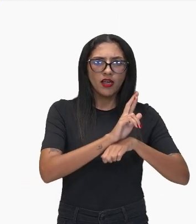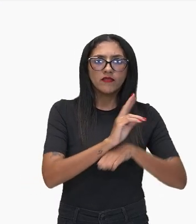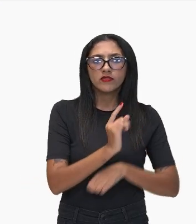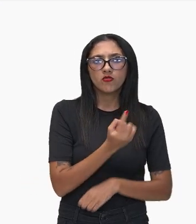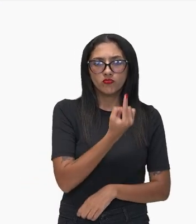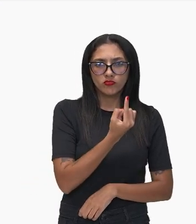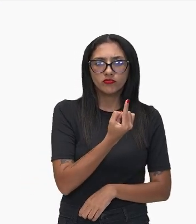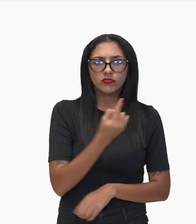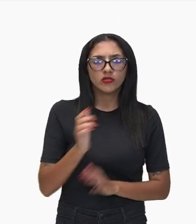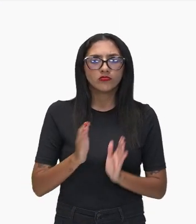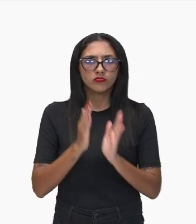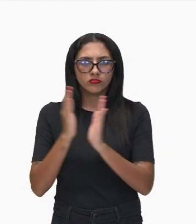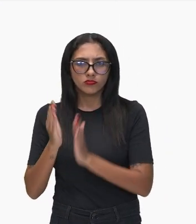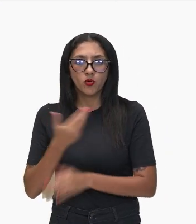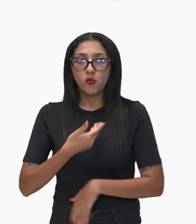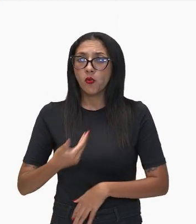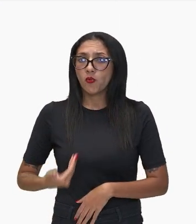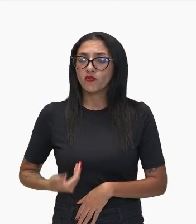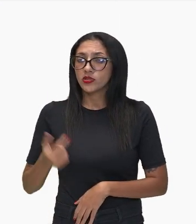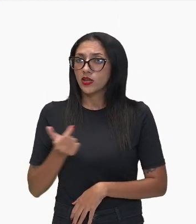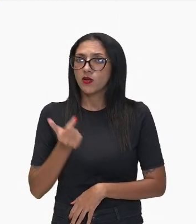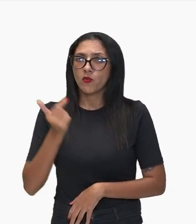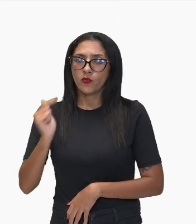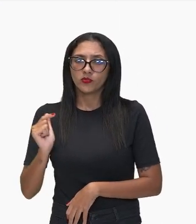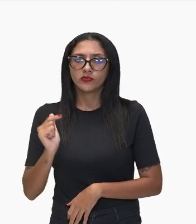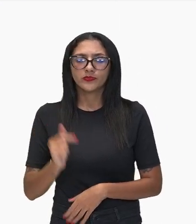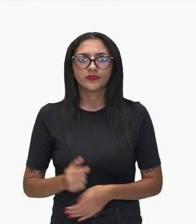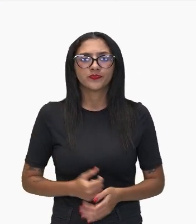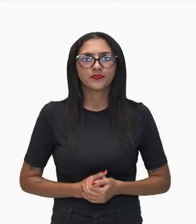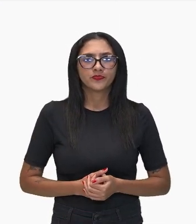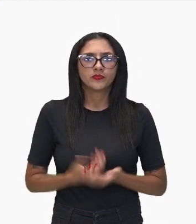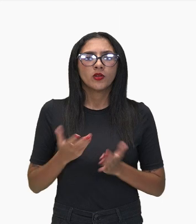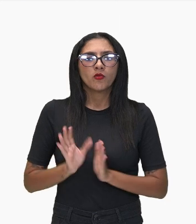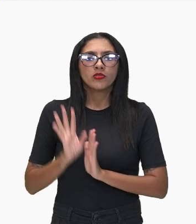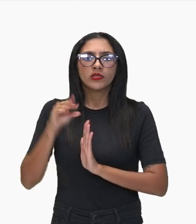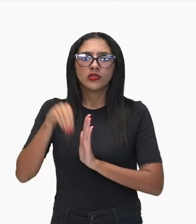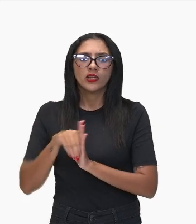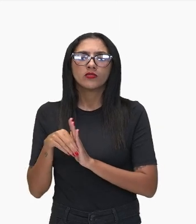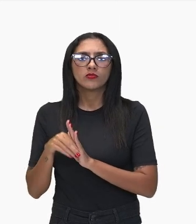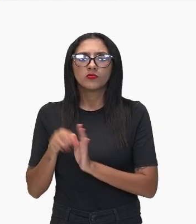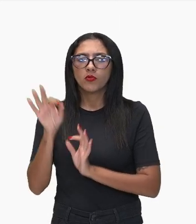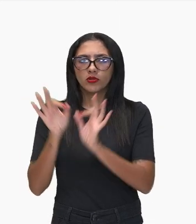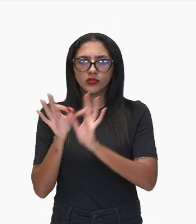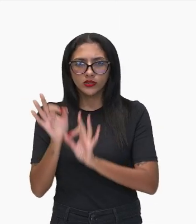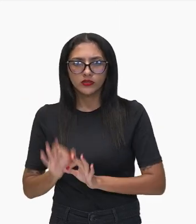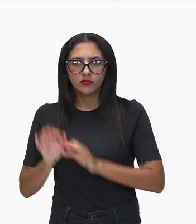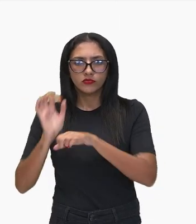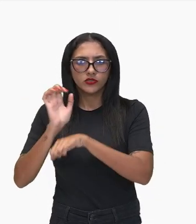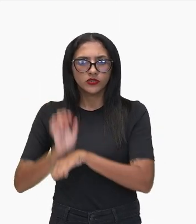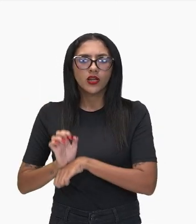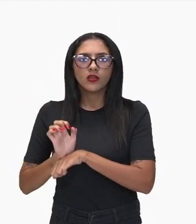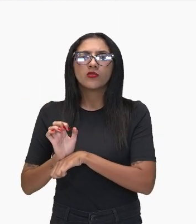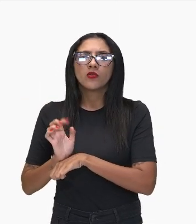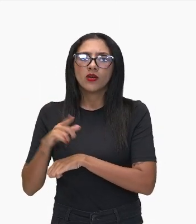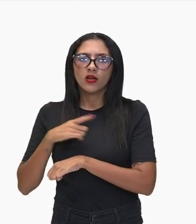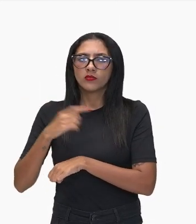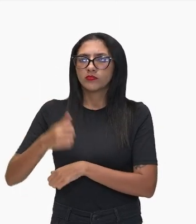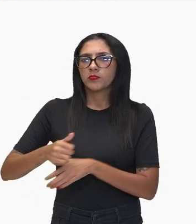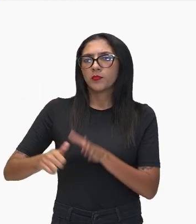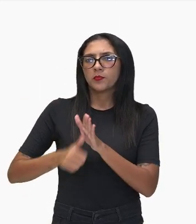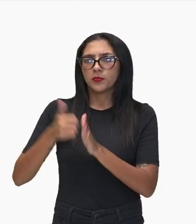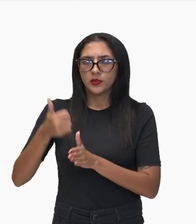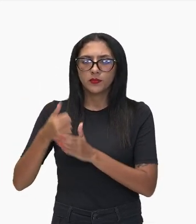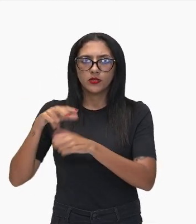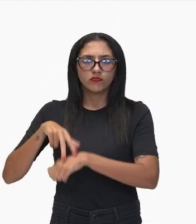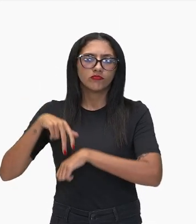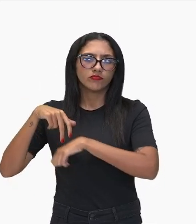e o chefe de governo é outro. Então, numa república parlamentar, o chefe de governo aí é o